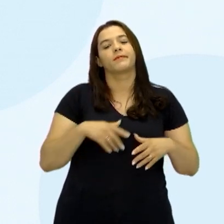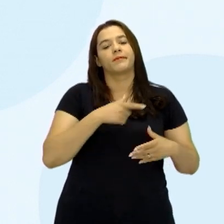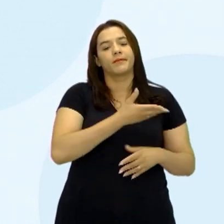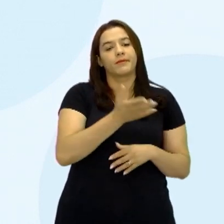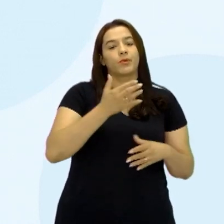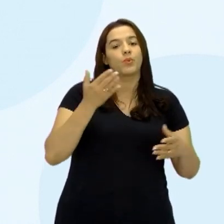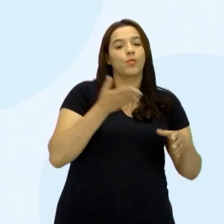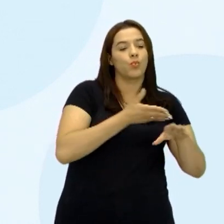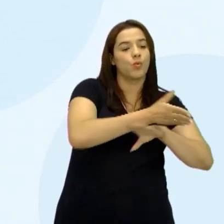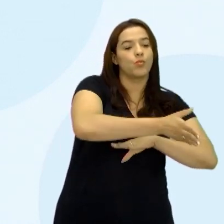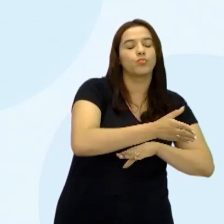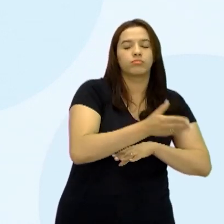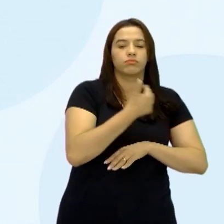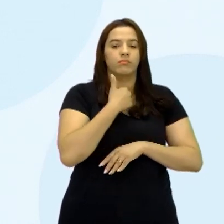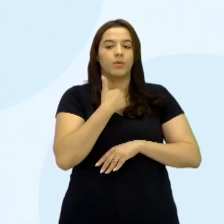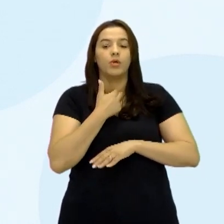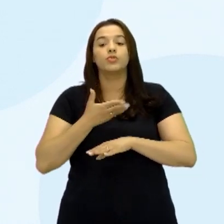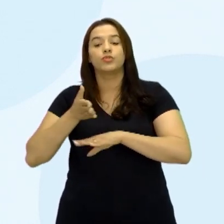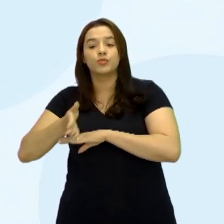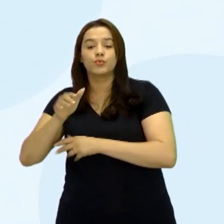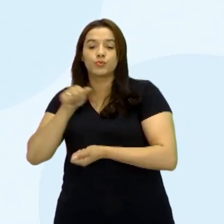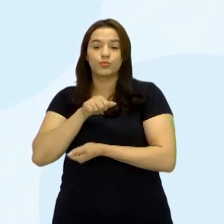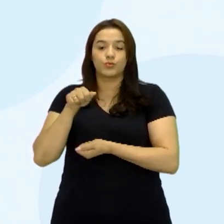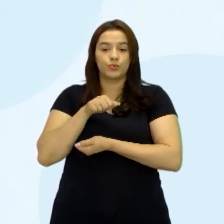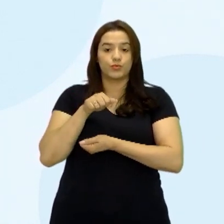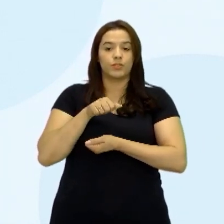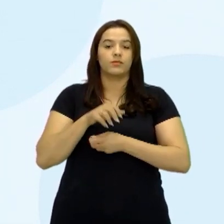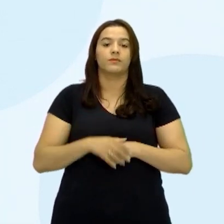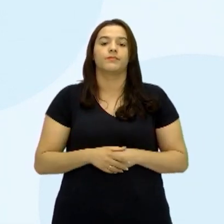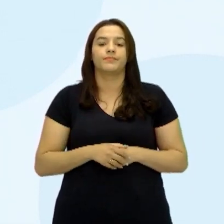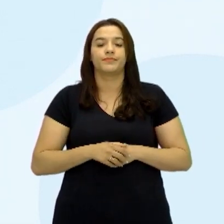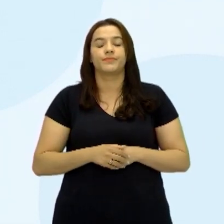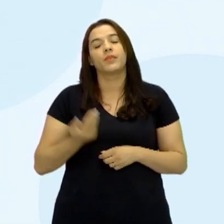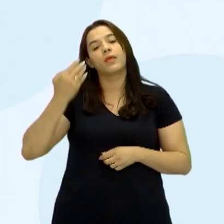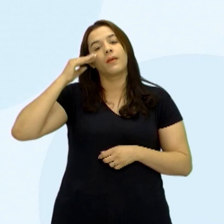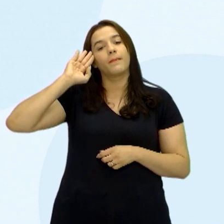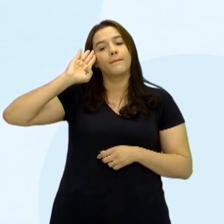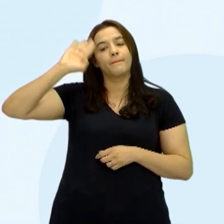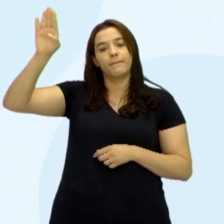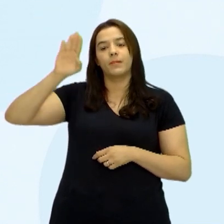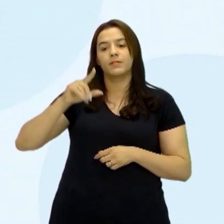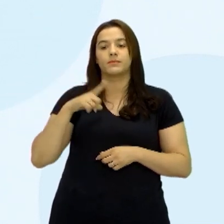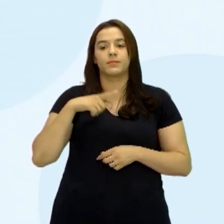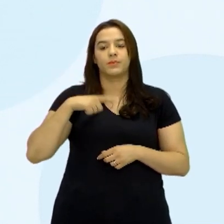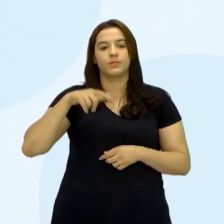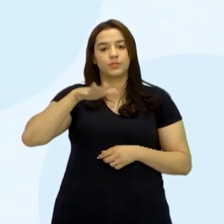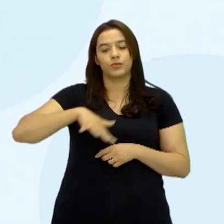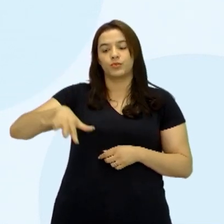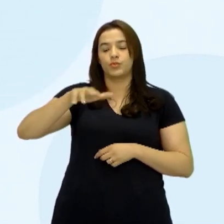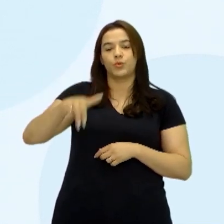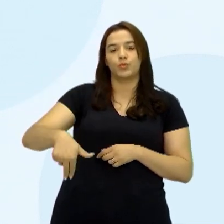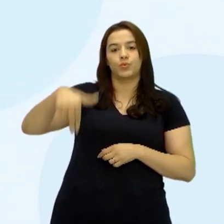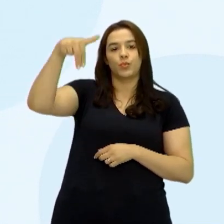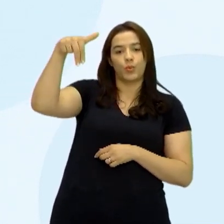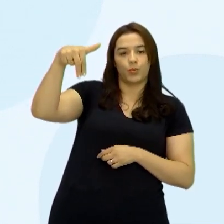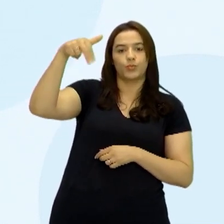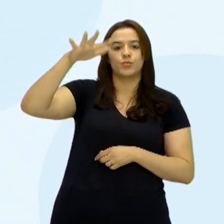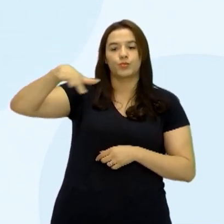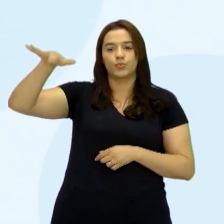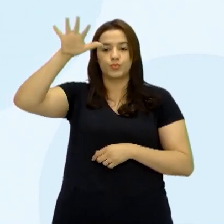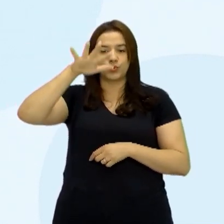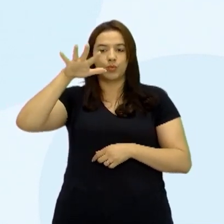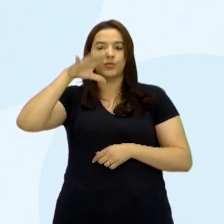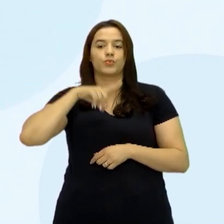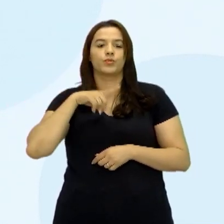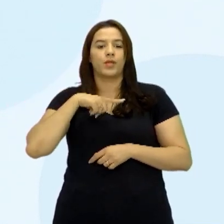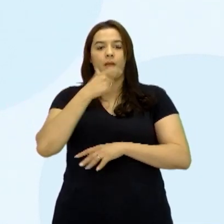de uso sustentável. Então nós temos aí principalmente na região norte, porque nós temos lá a maior floresta do